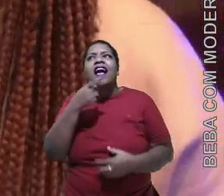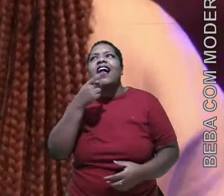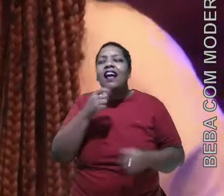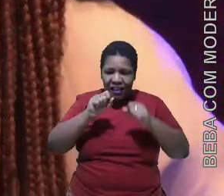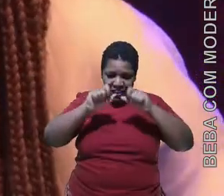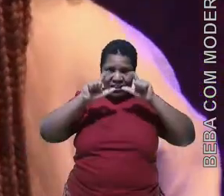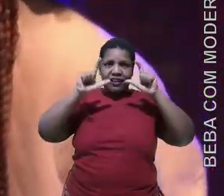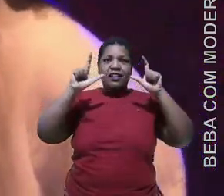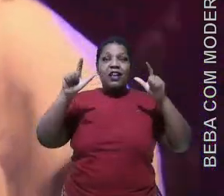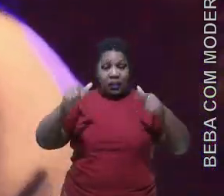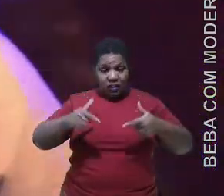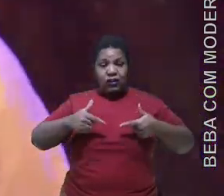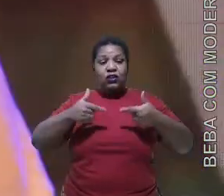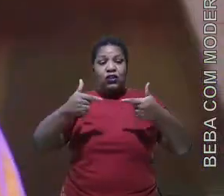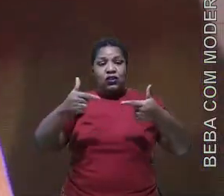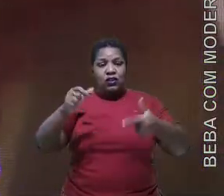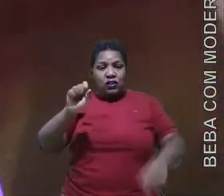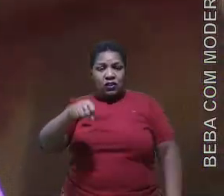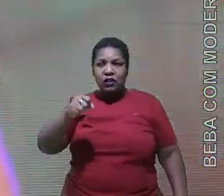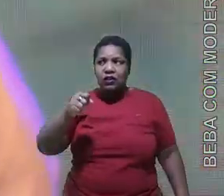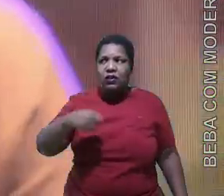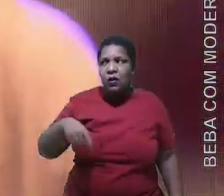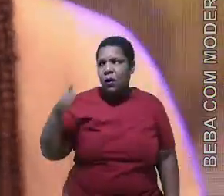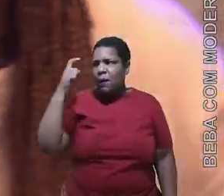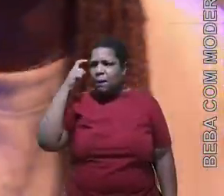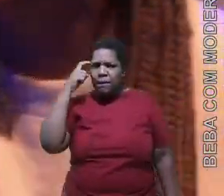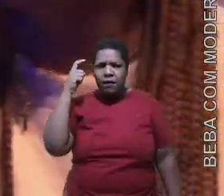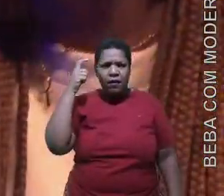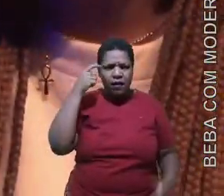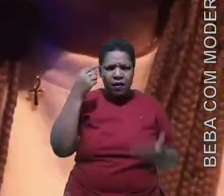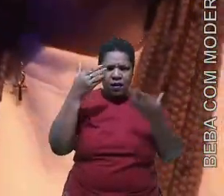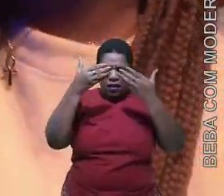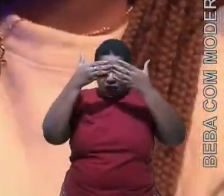contas assistiu harmonia que você